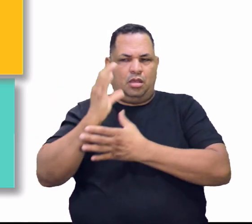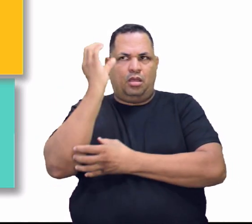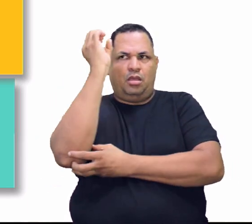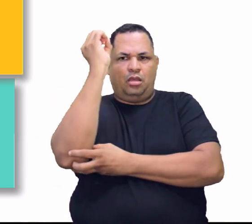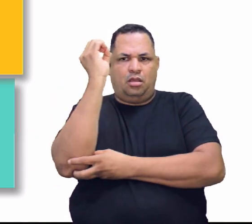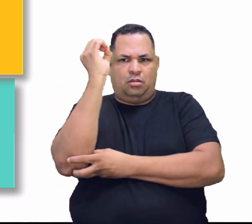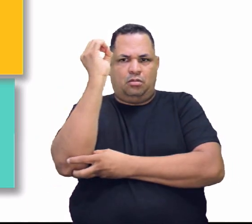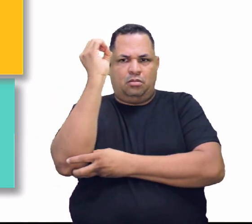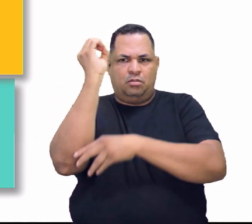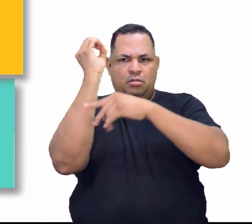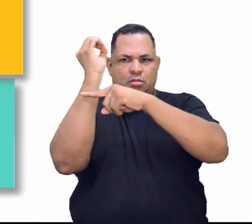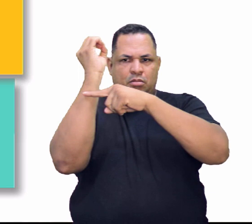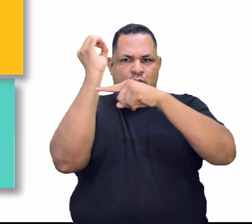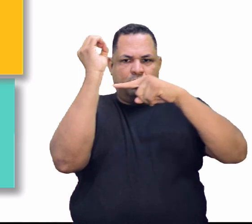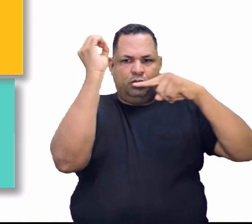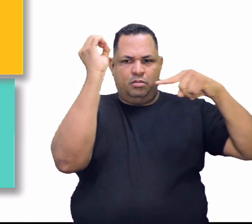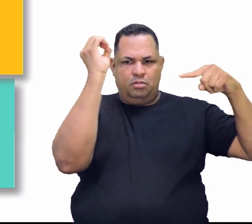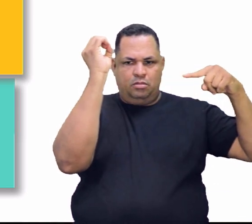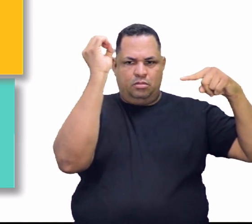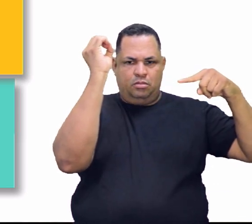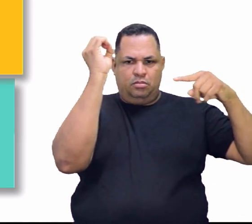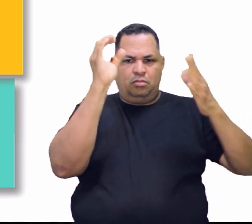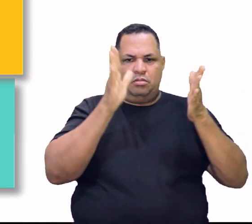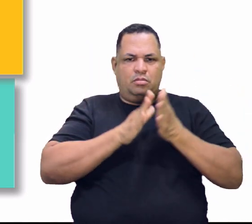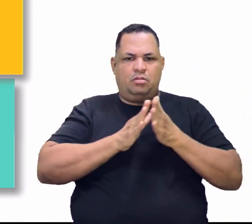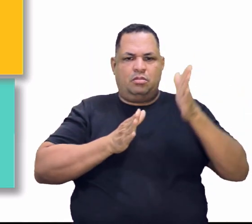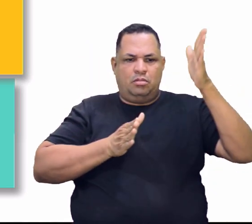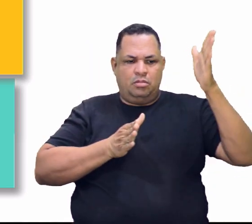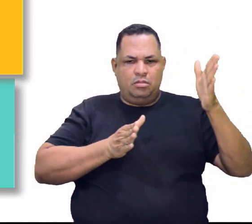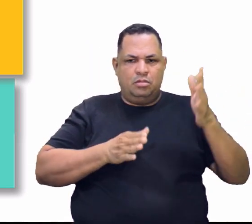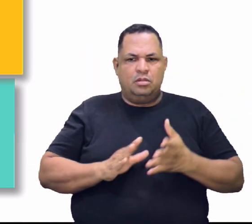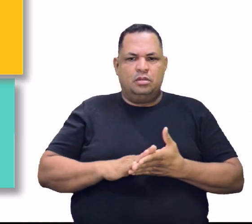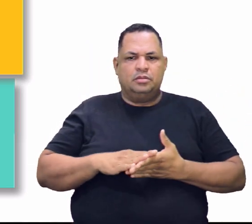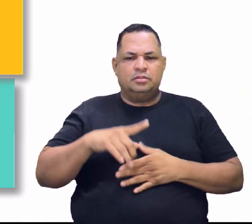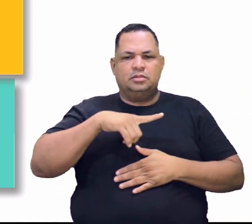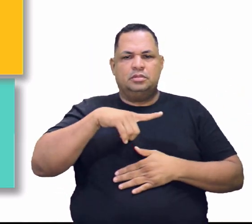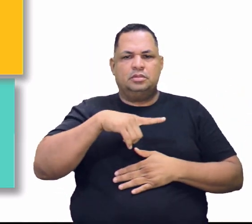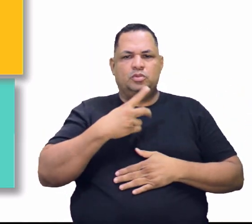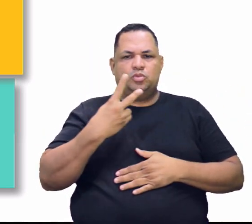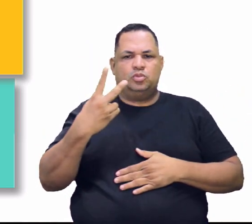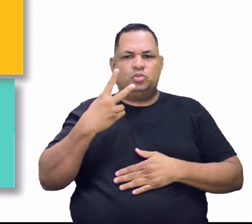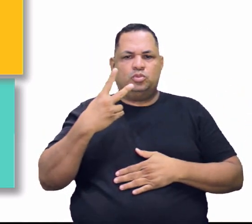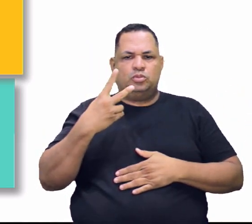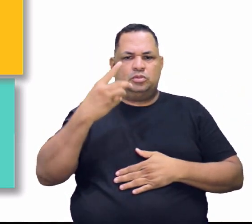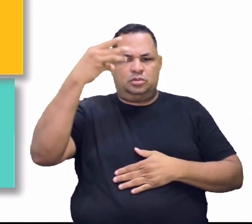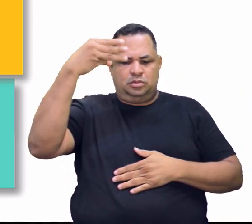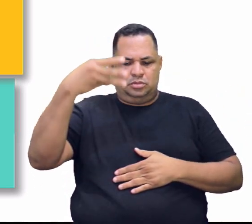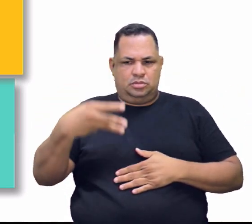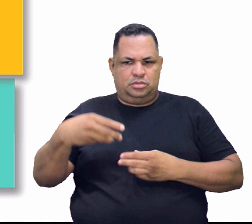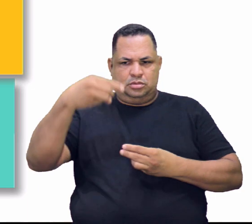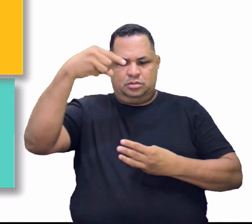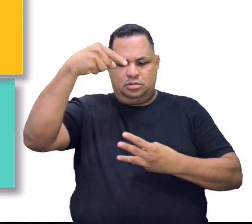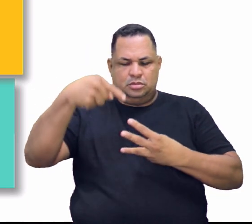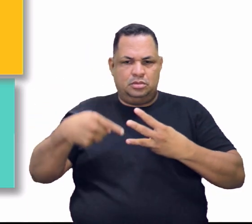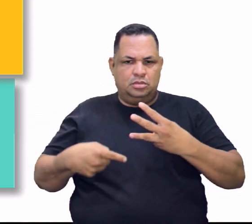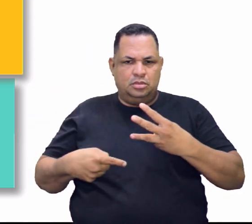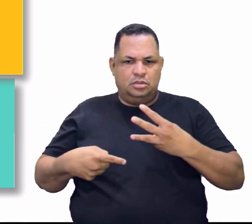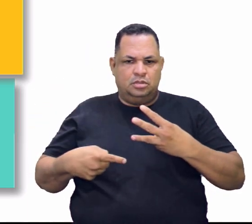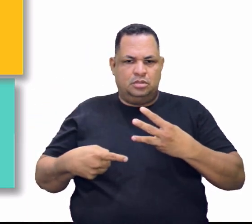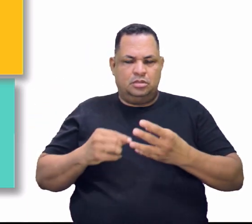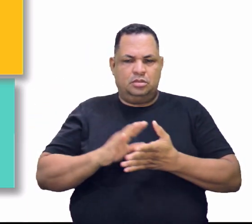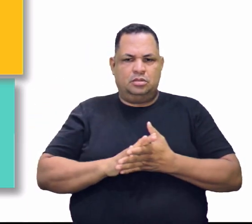processo que eu vou explicar para vocês durante a aula, e ele divide essa expedição em 3 fases. Opa, que